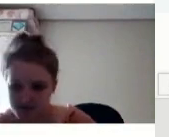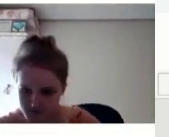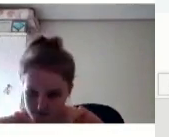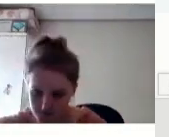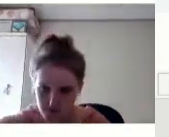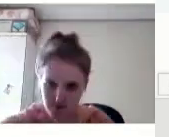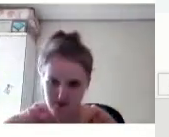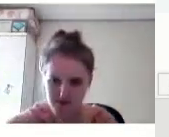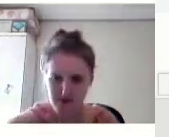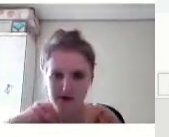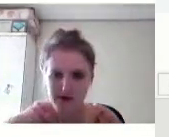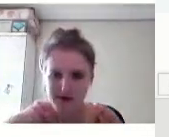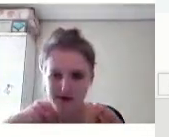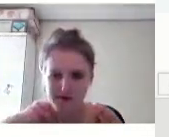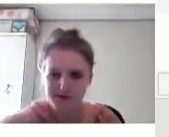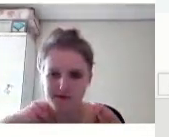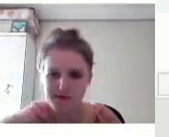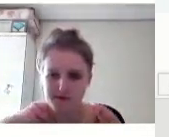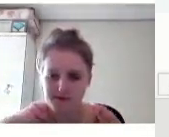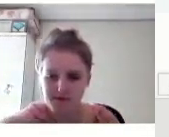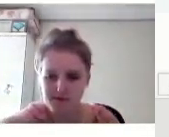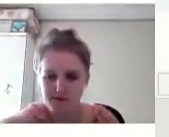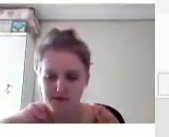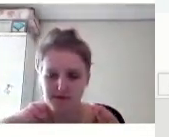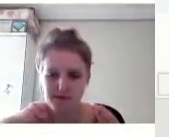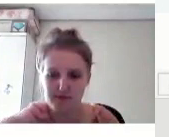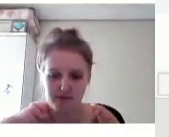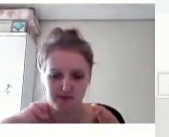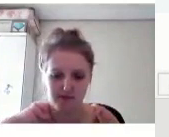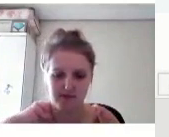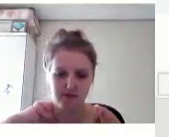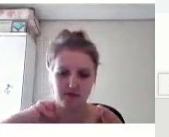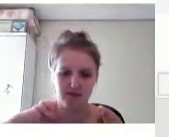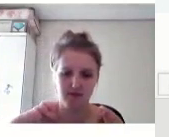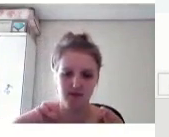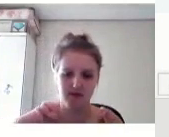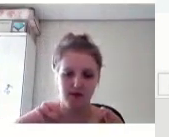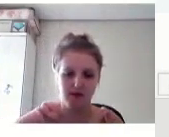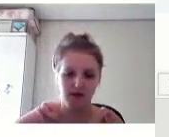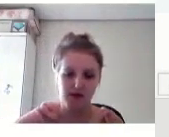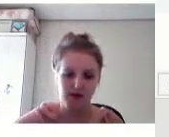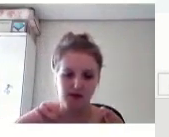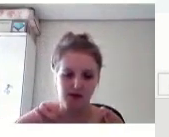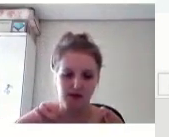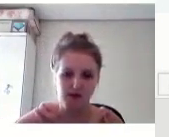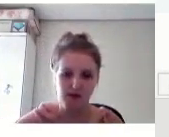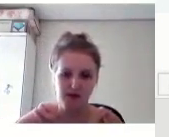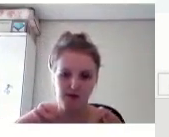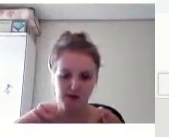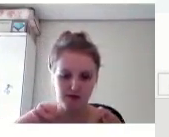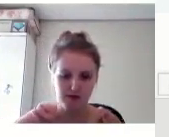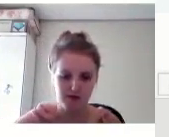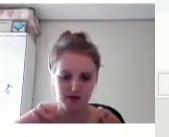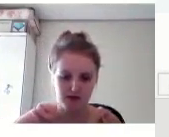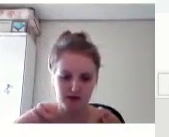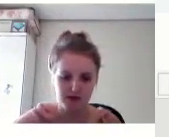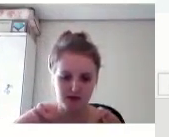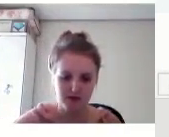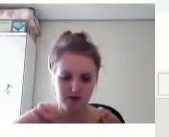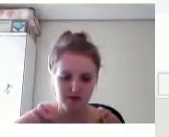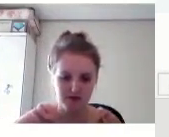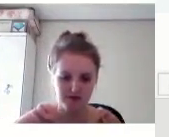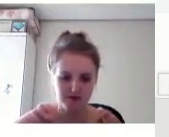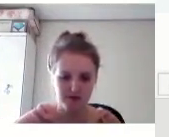de mostrar, né, que del L e del φ corresponde, del L e del φ corresponde à